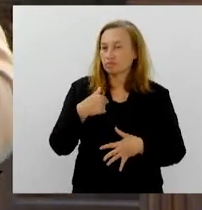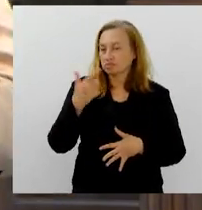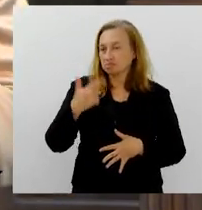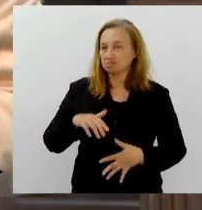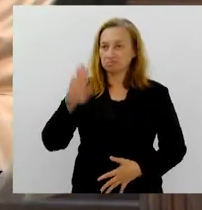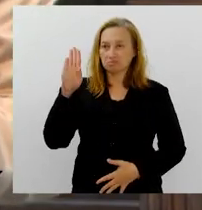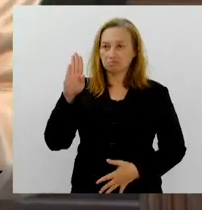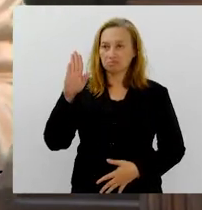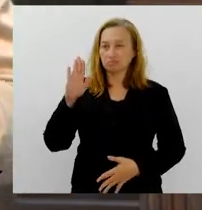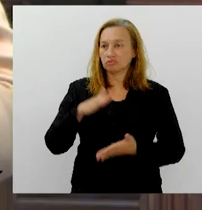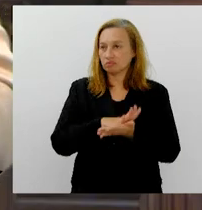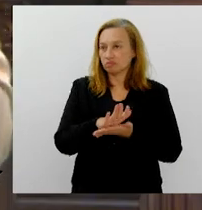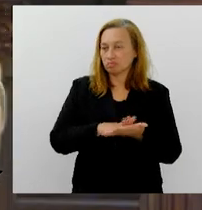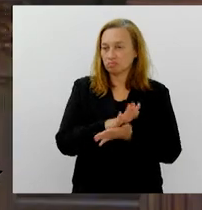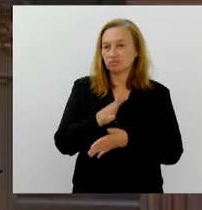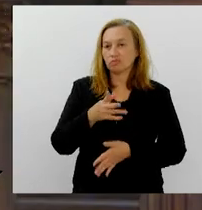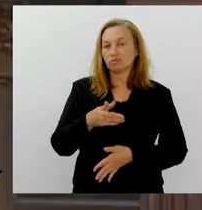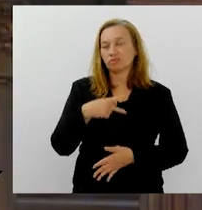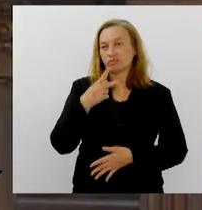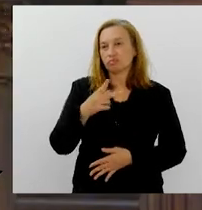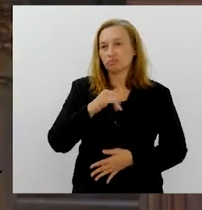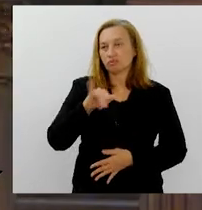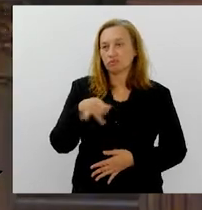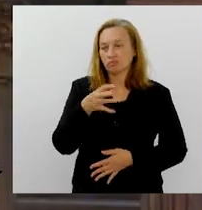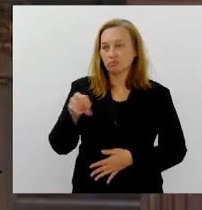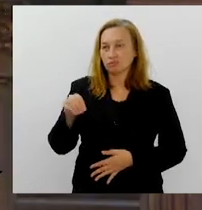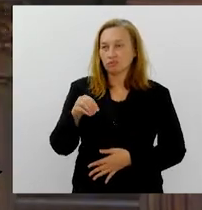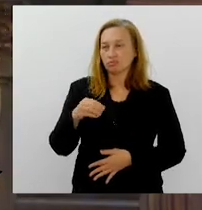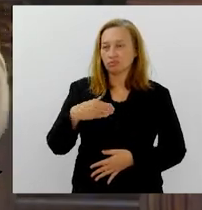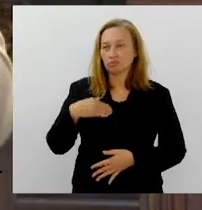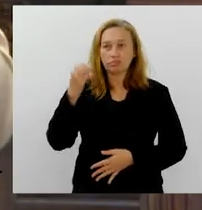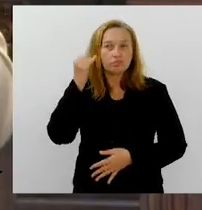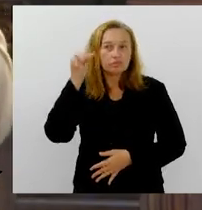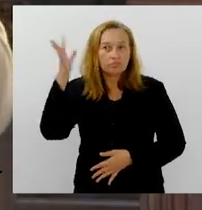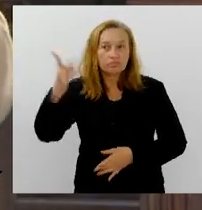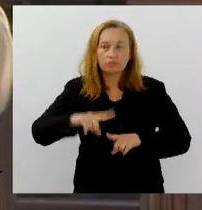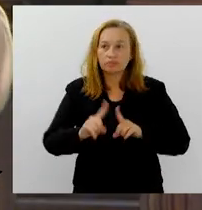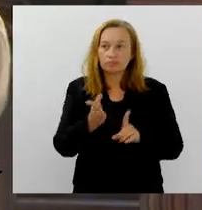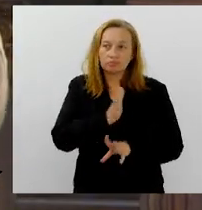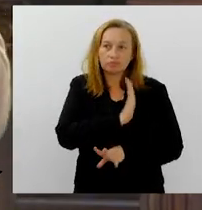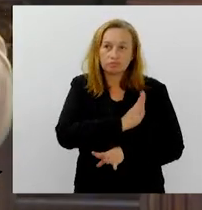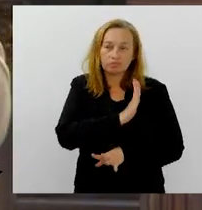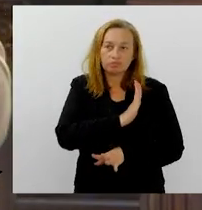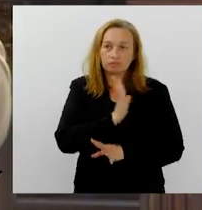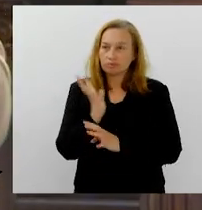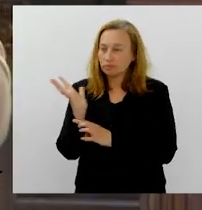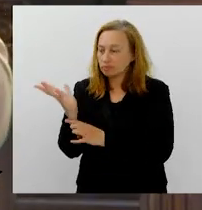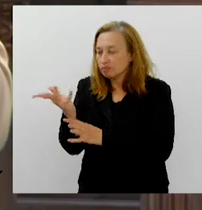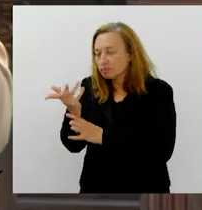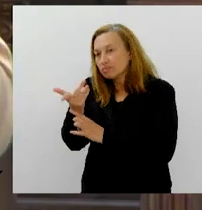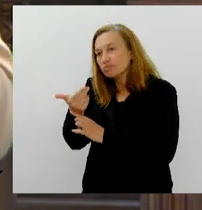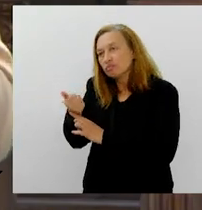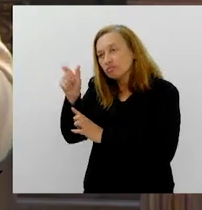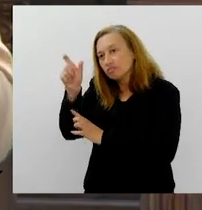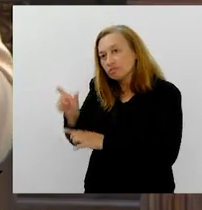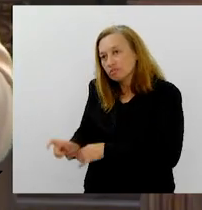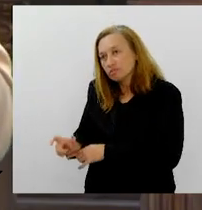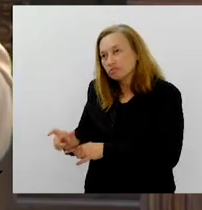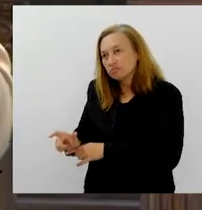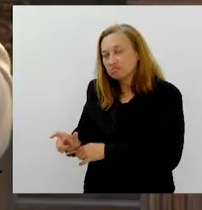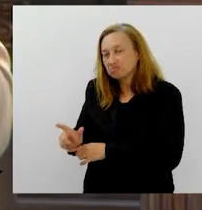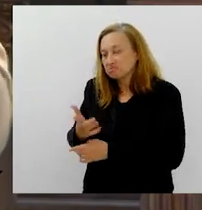como diz João Bosco. O meu negócio é madrugada, porém meu coração de artista não se